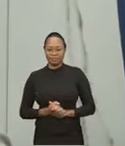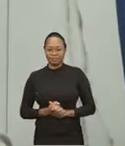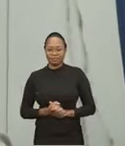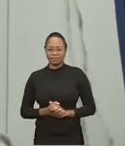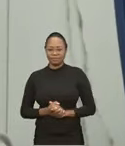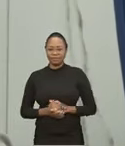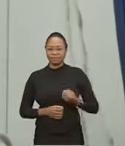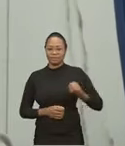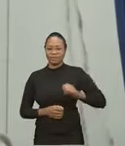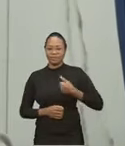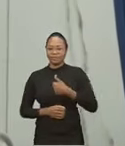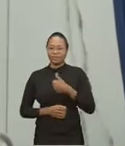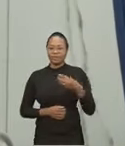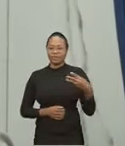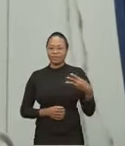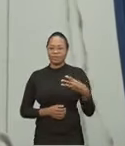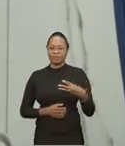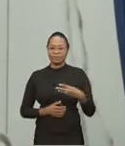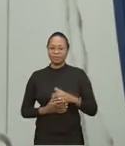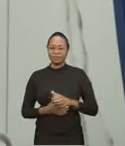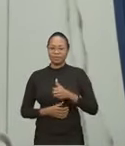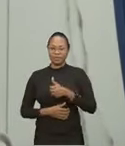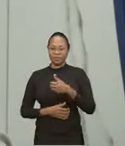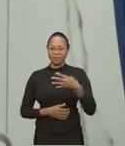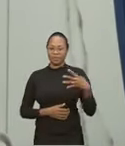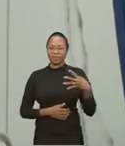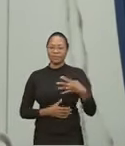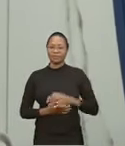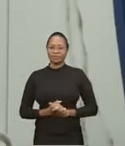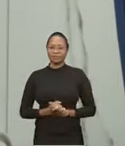número 14. Indicação de número